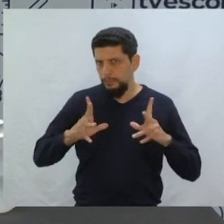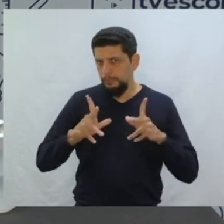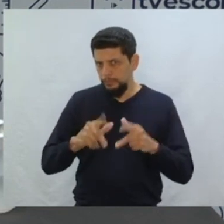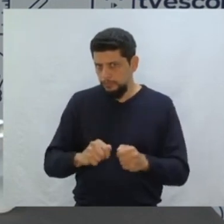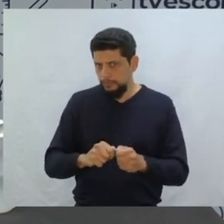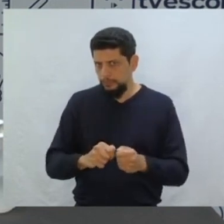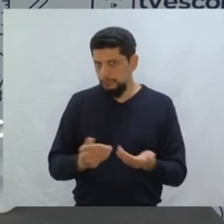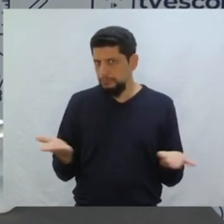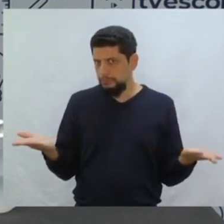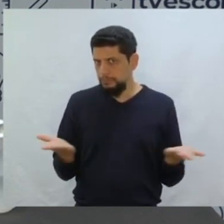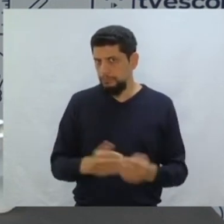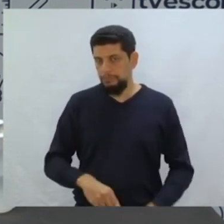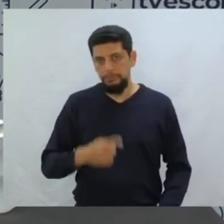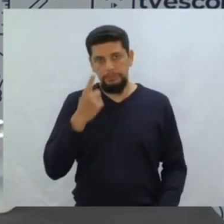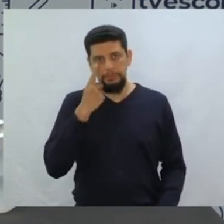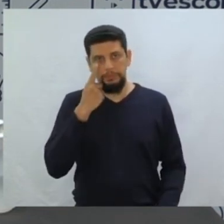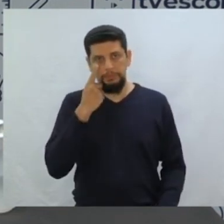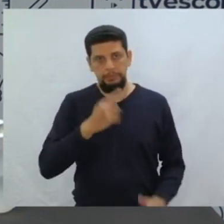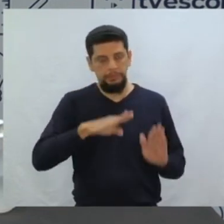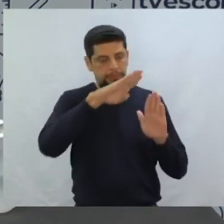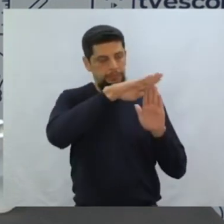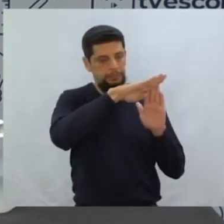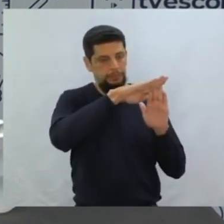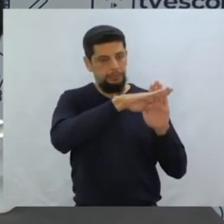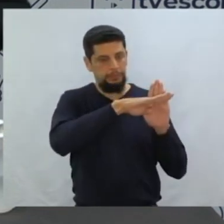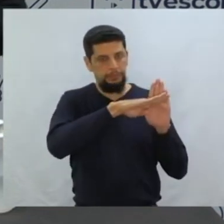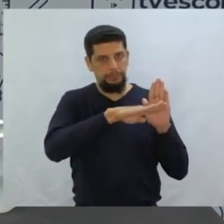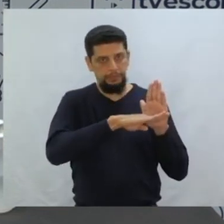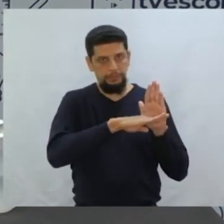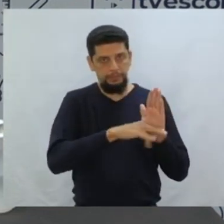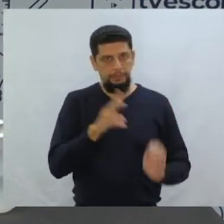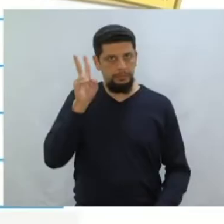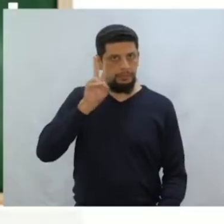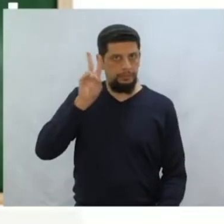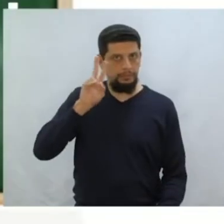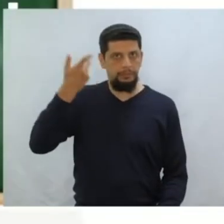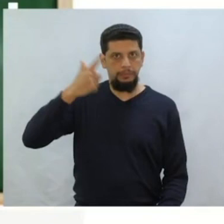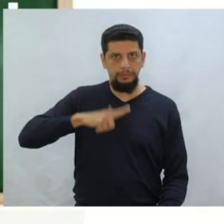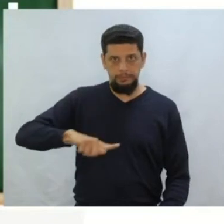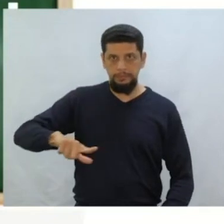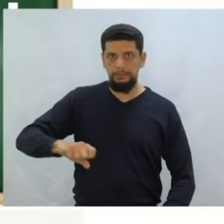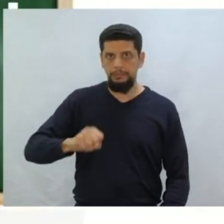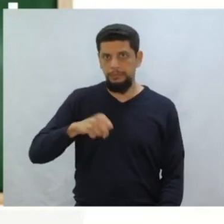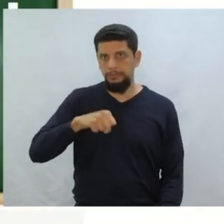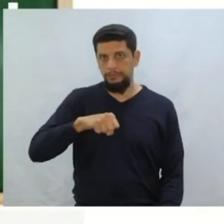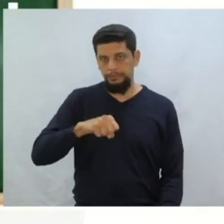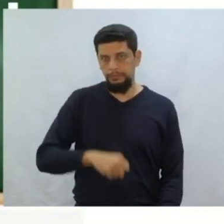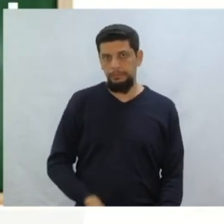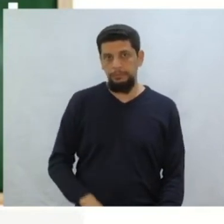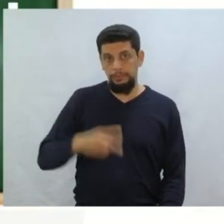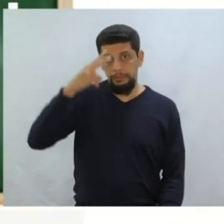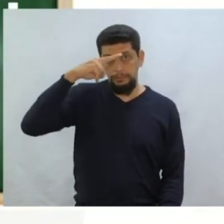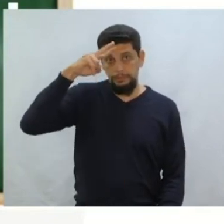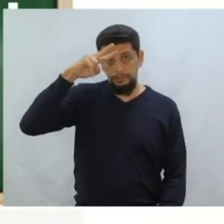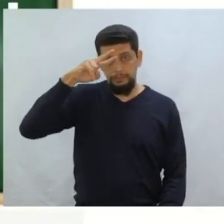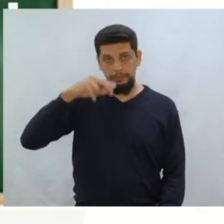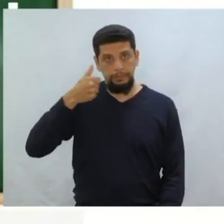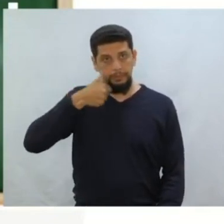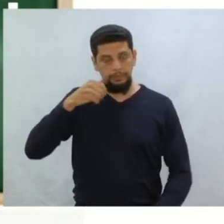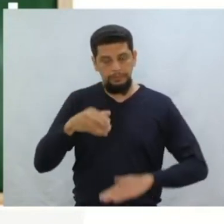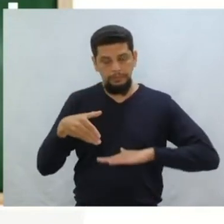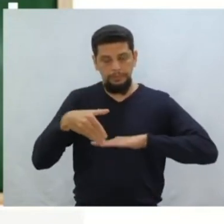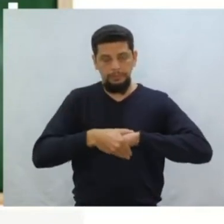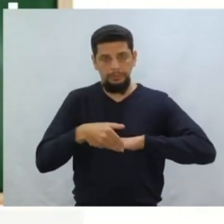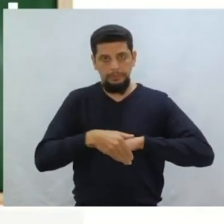Será que nós cumprimos com toda a nossa rotina de hoje? Vamos acompanhar? Olha só. Relembrando, sim, relembramos